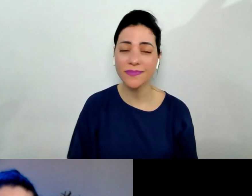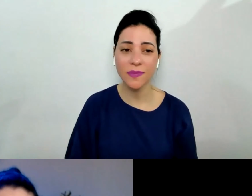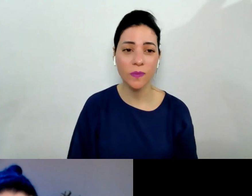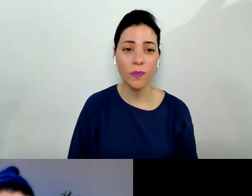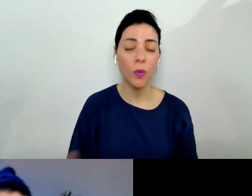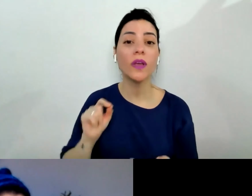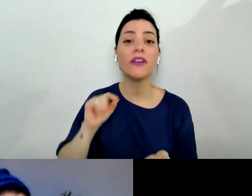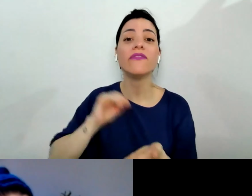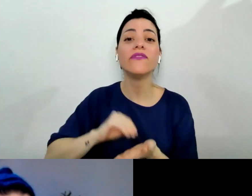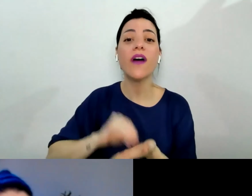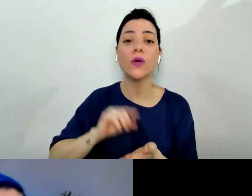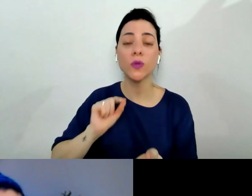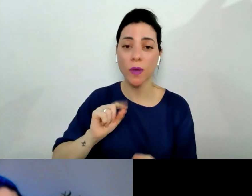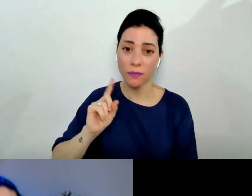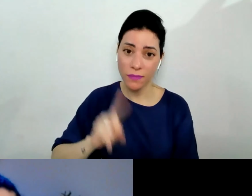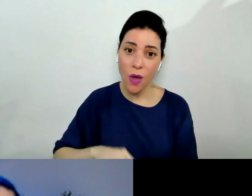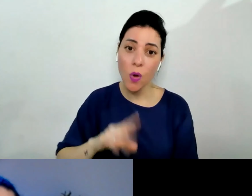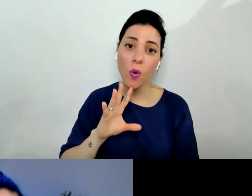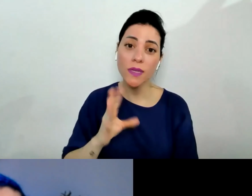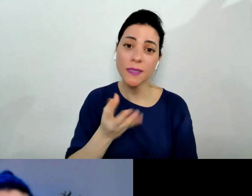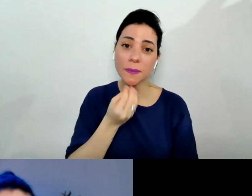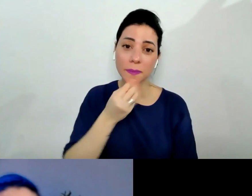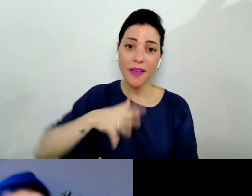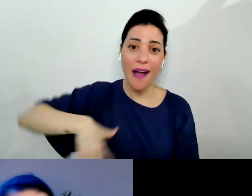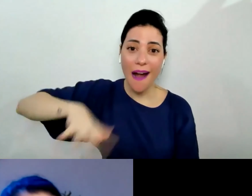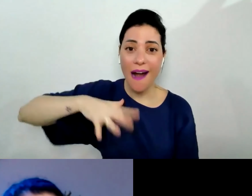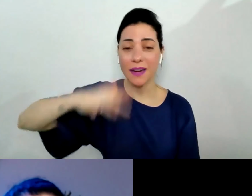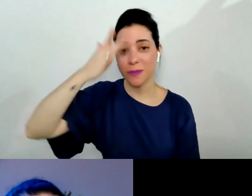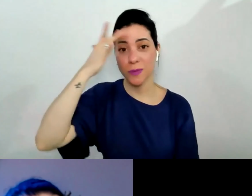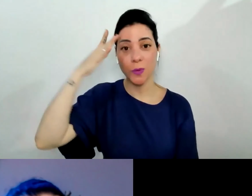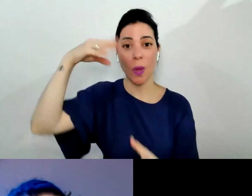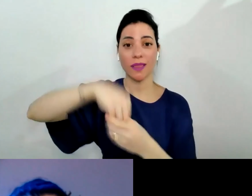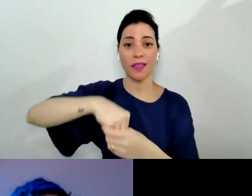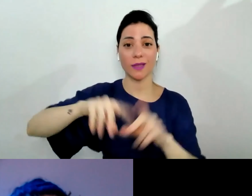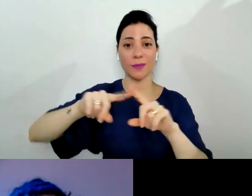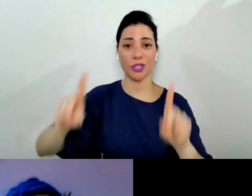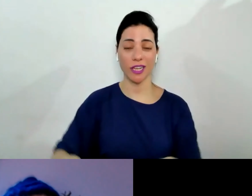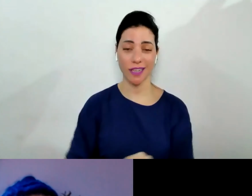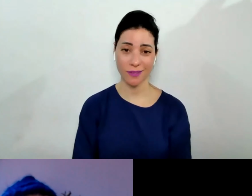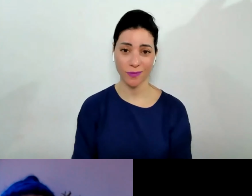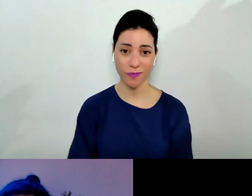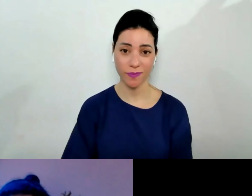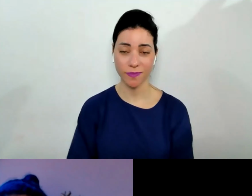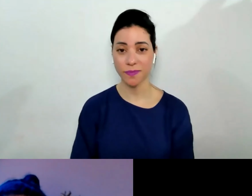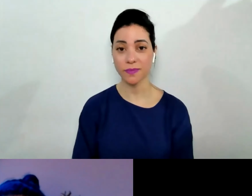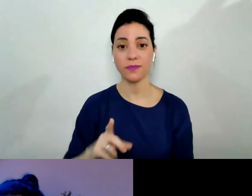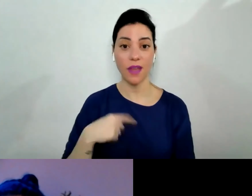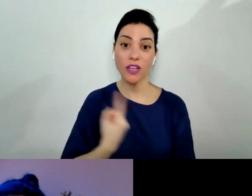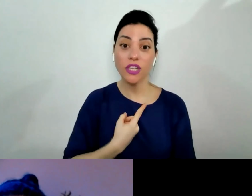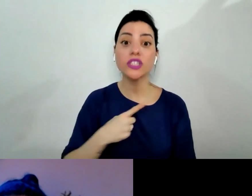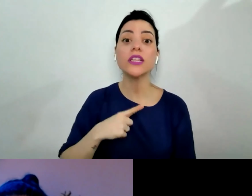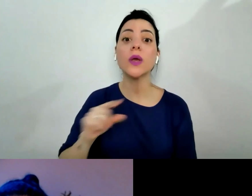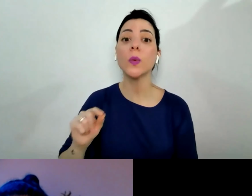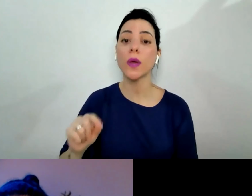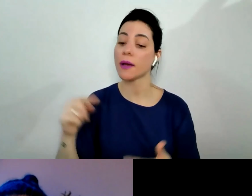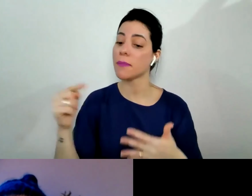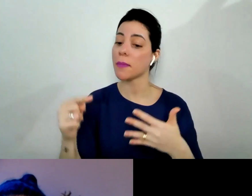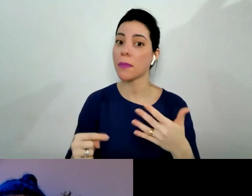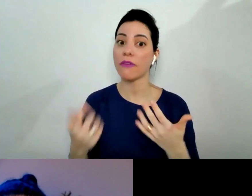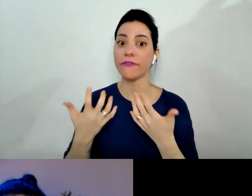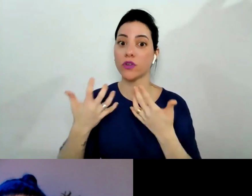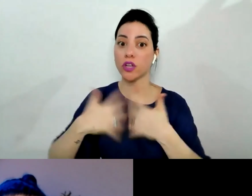tio Esse é o conhecimento das pessoas envolvidas no projeto a primeira coisa a gente tem as questões da funcionalidade o